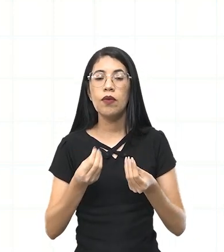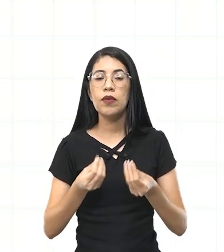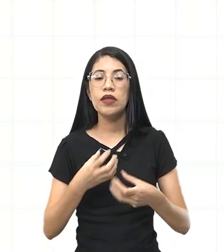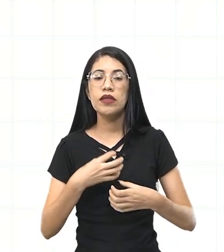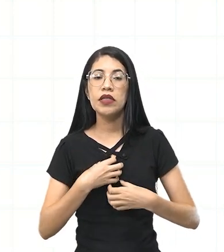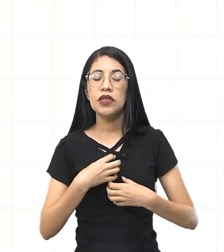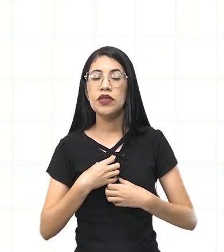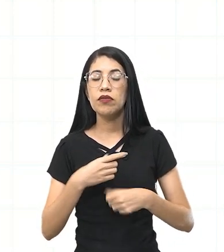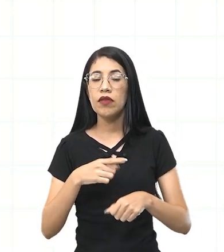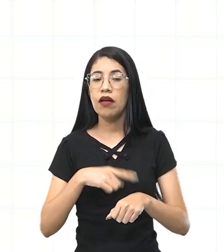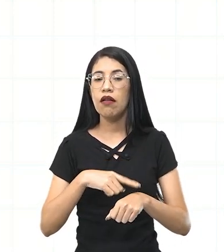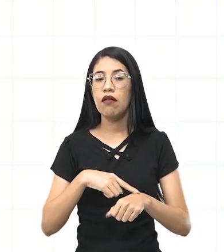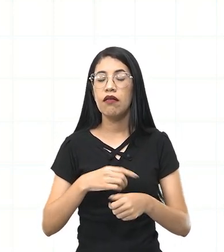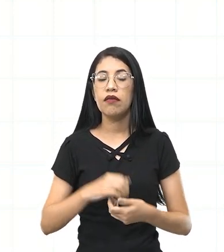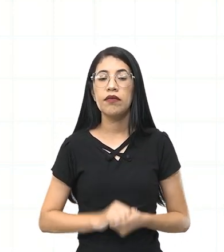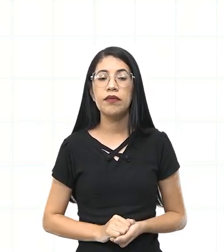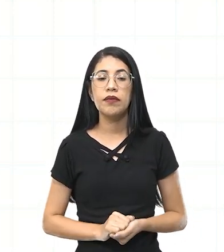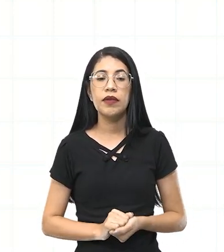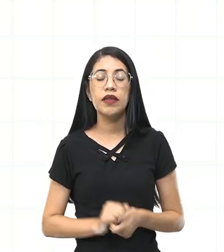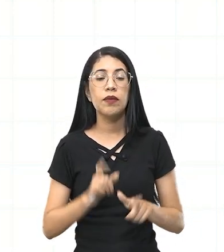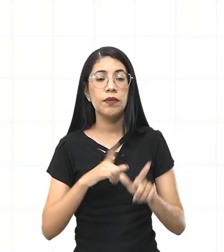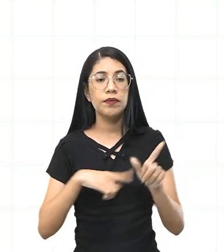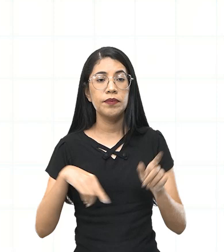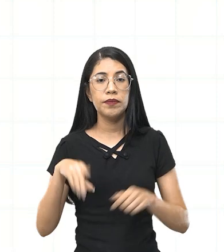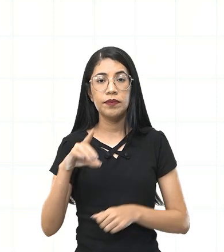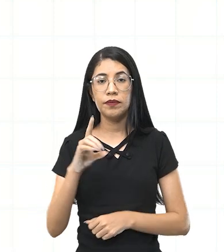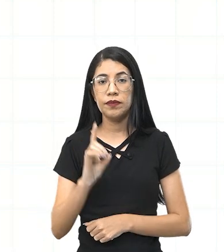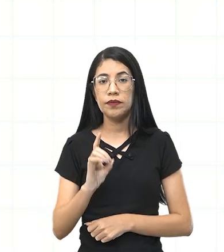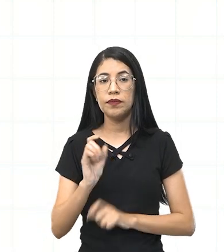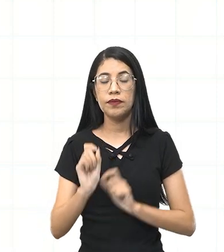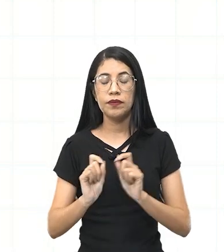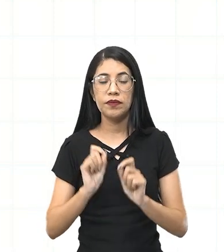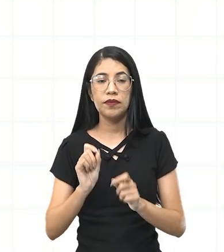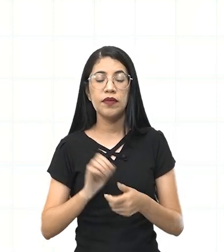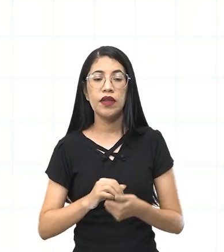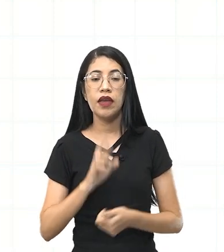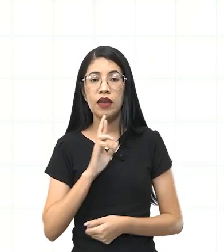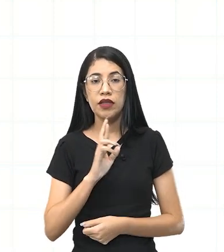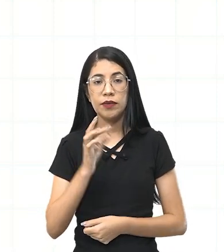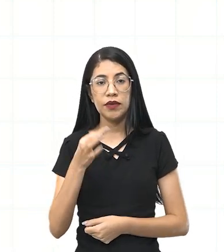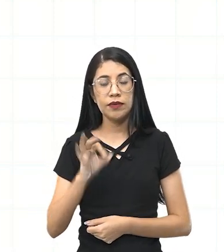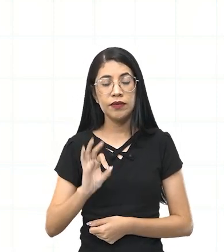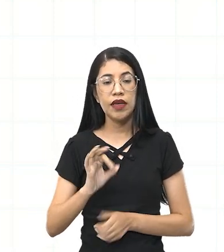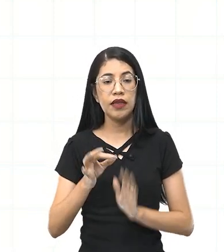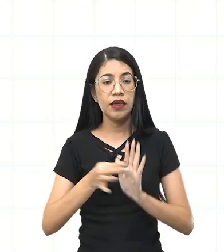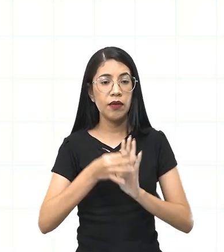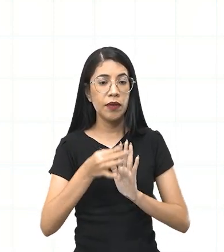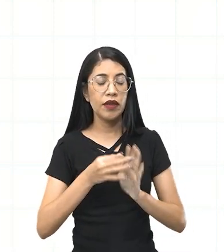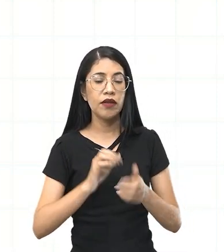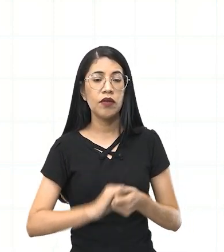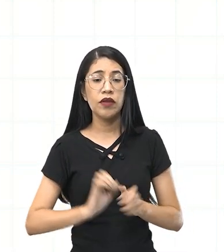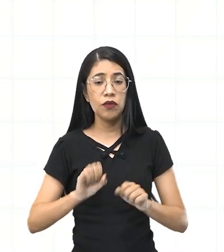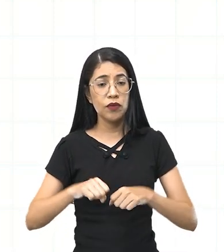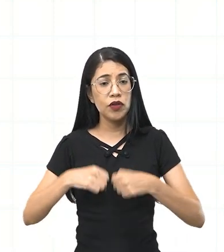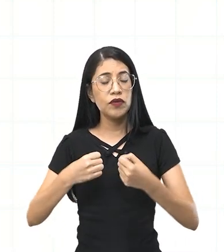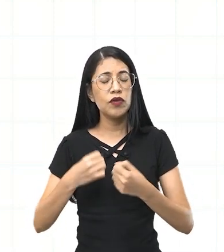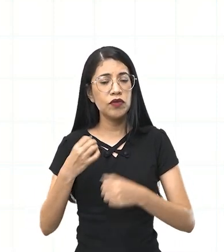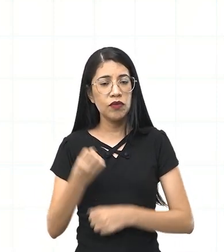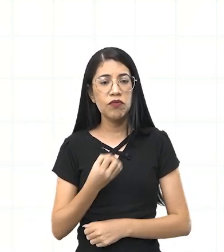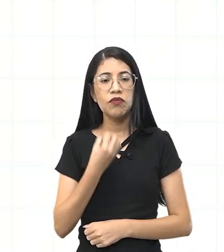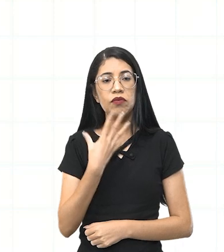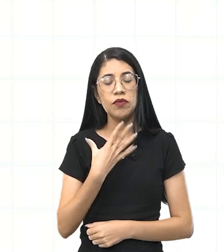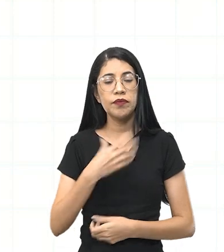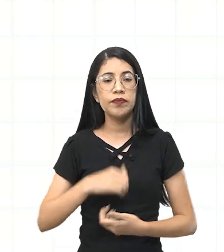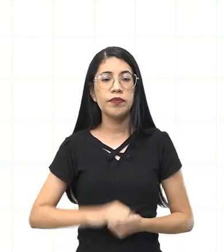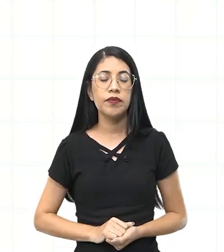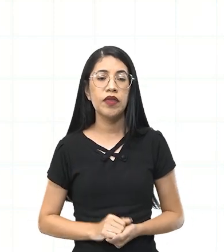opinião. Logo, nós temos a alternativa D como opinião, mas o esforço valeu a pena. E vamos voltar lá no texto rapidinho,